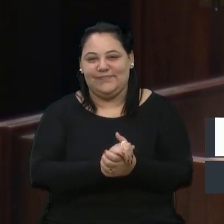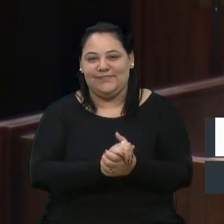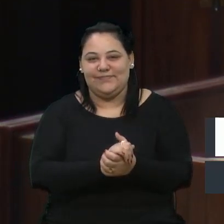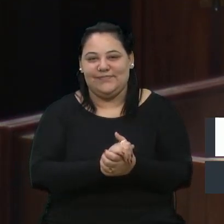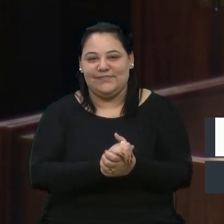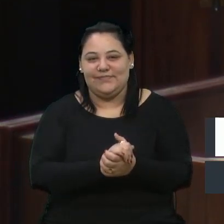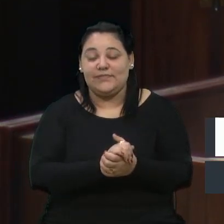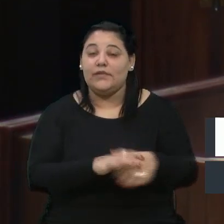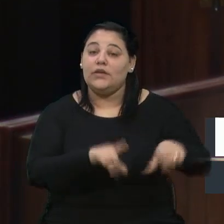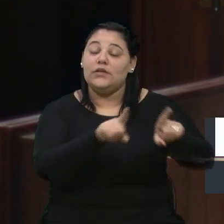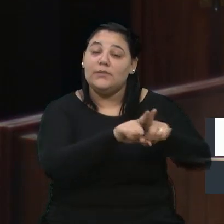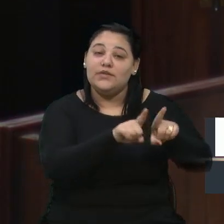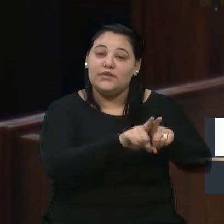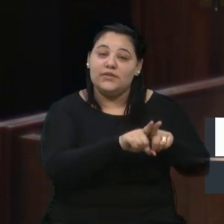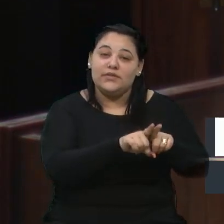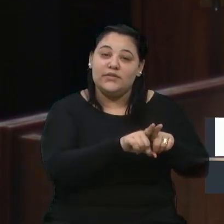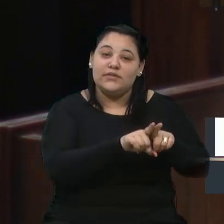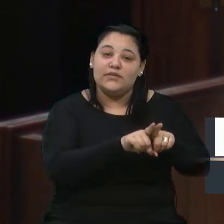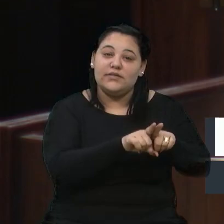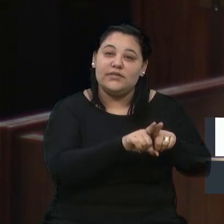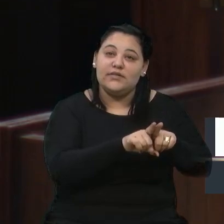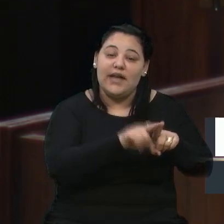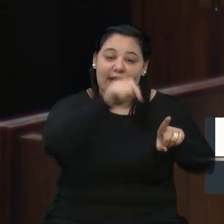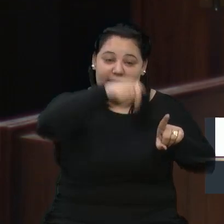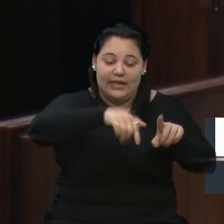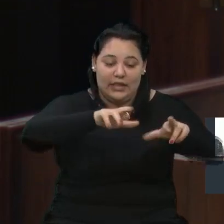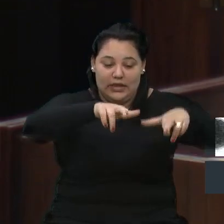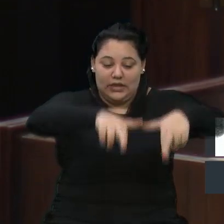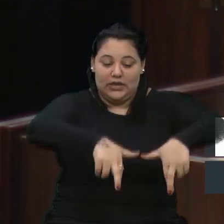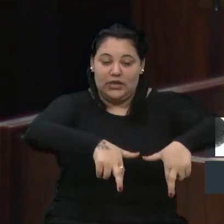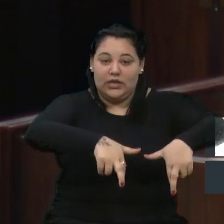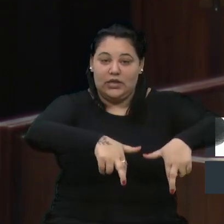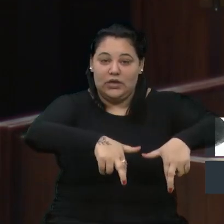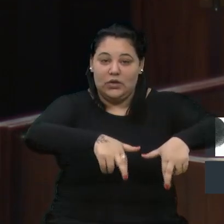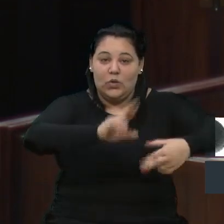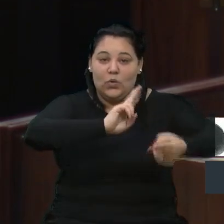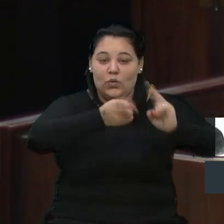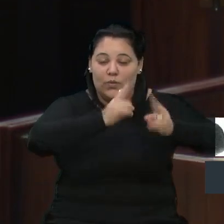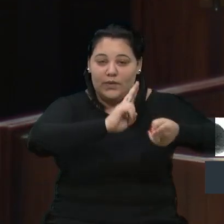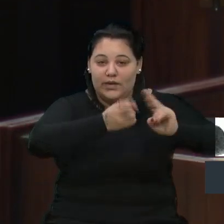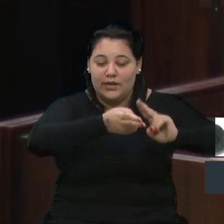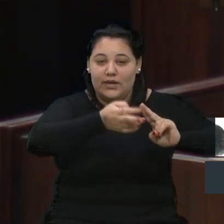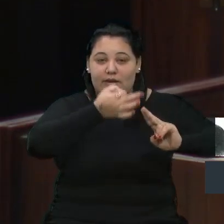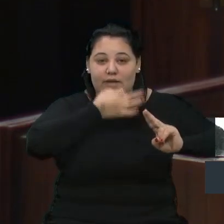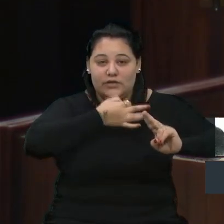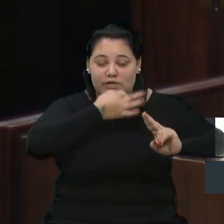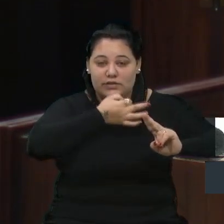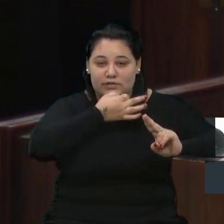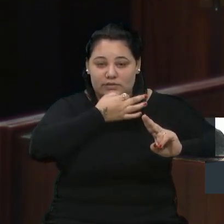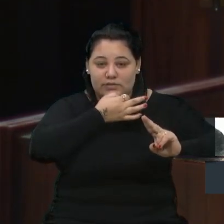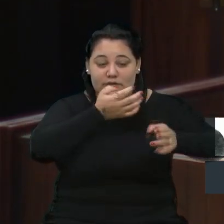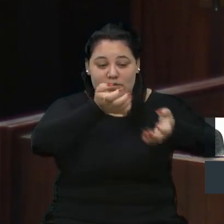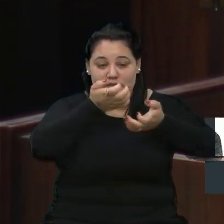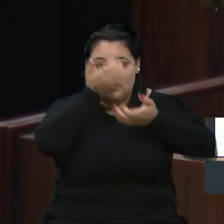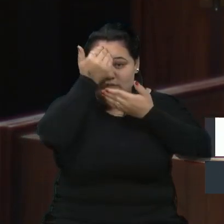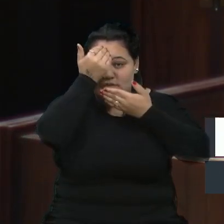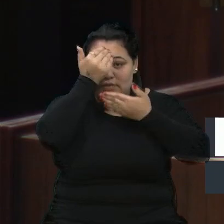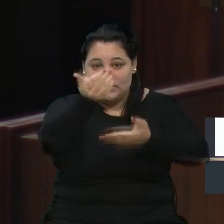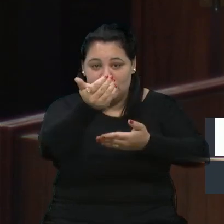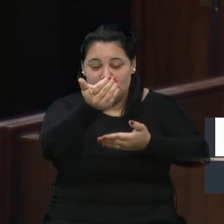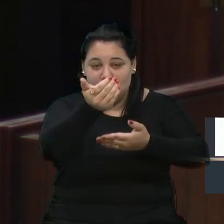E também aqui na região urbana de Caxias do Sul, queremos agradecer o